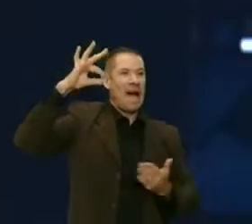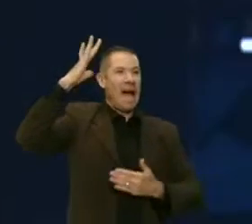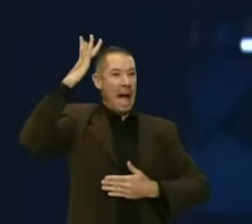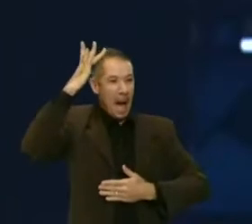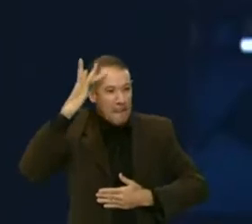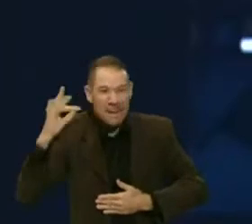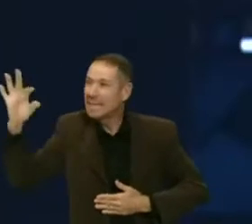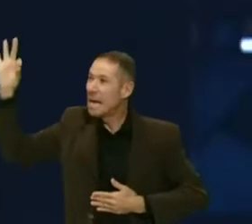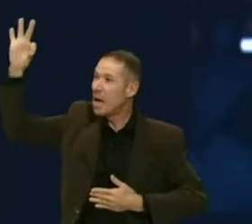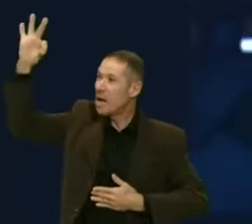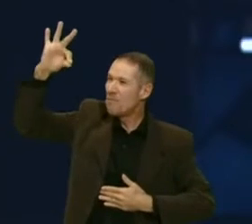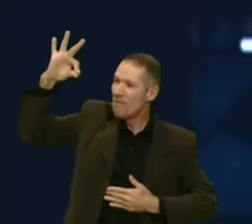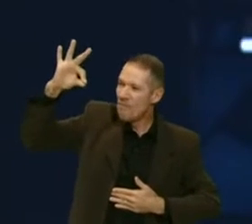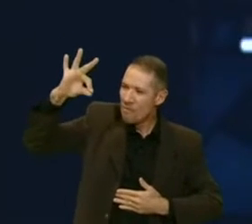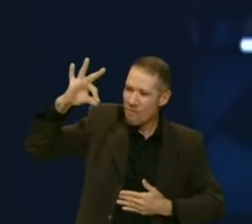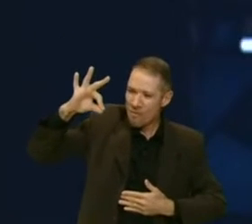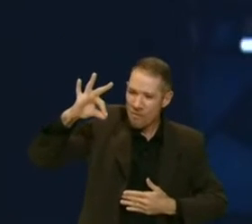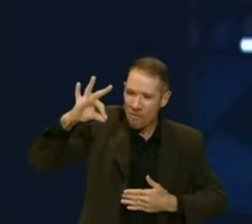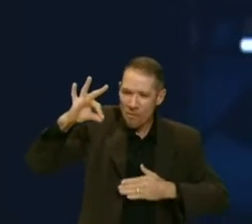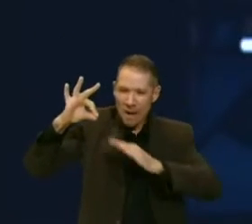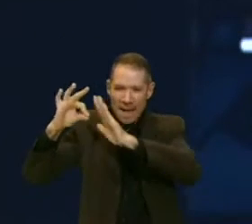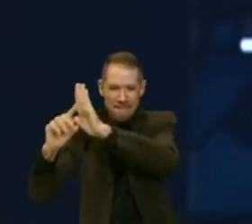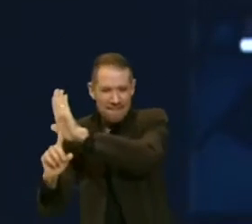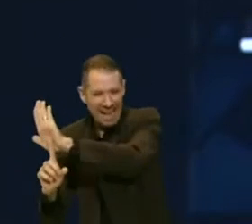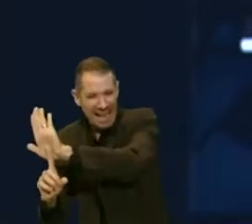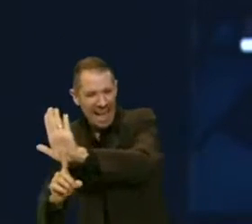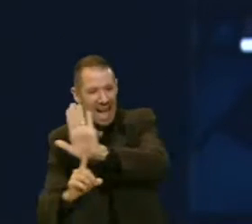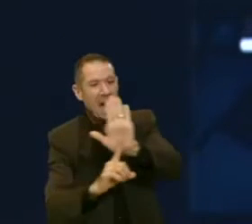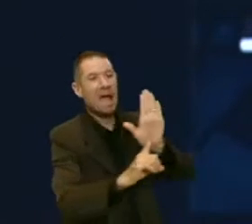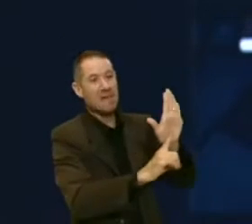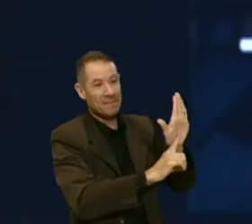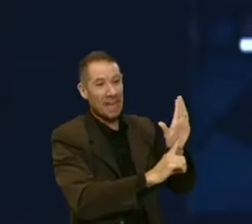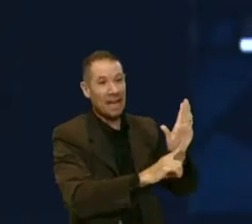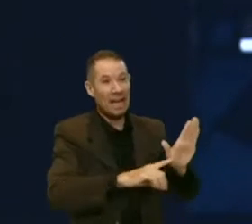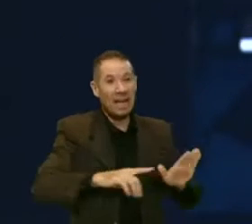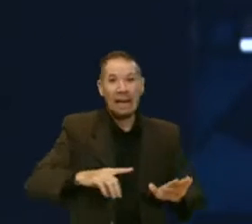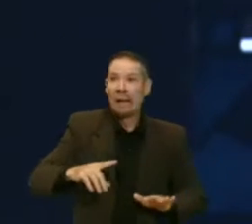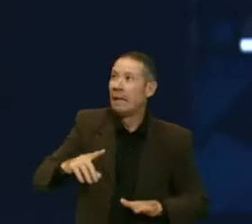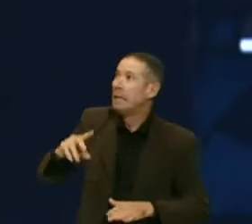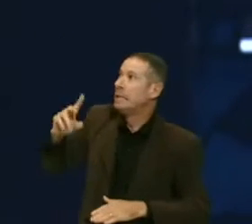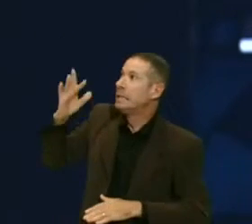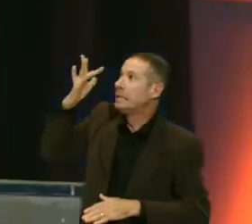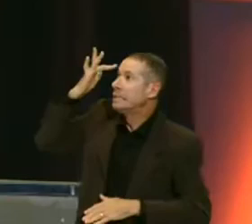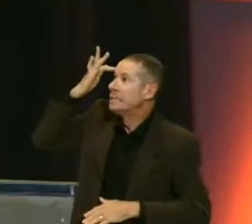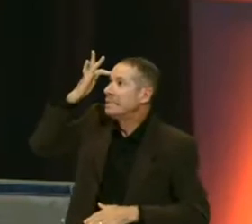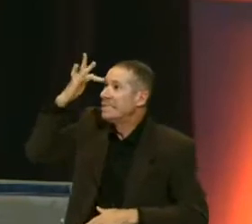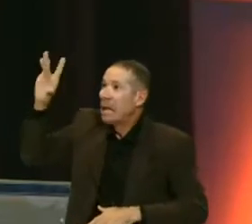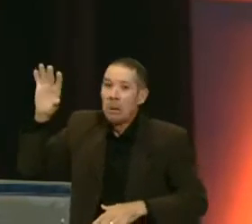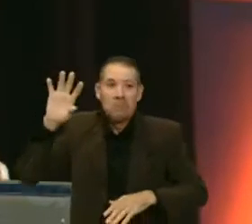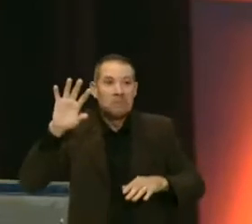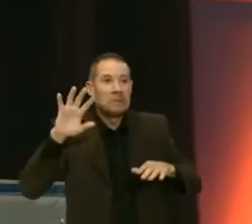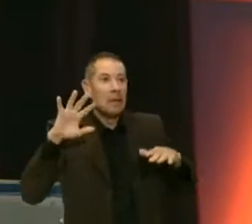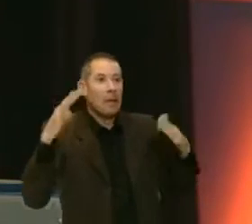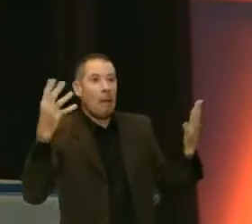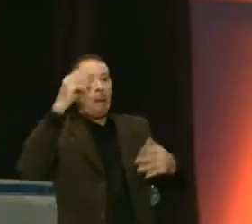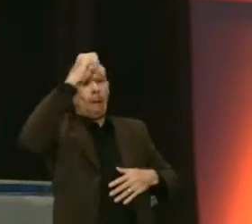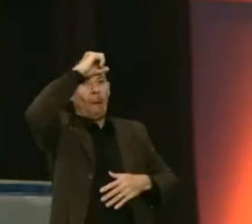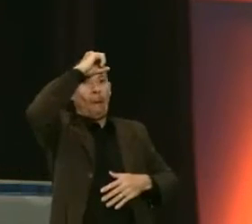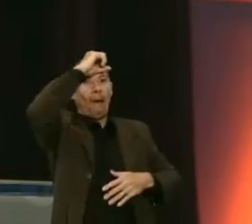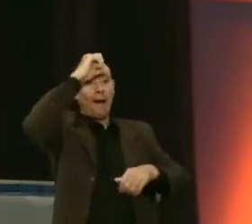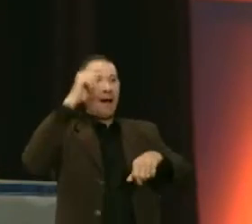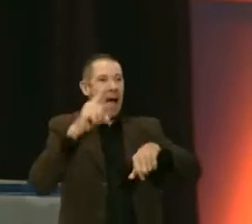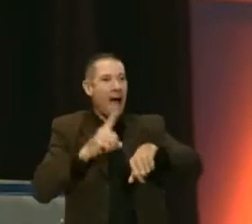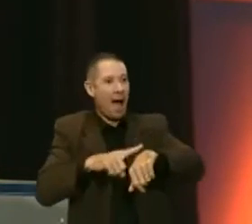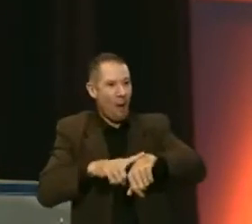Amanhã eu vou me revelar aqui. Queridos, eu não sei dizer o que aconteceu, Mas na hora que